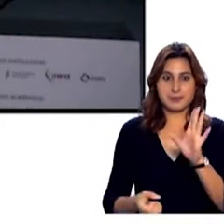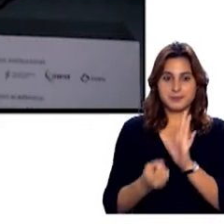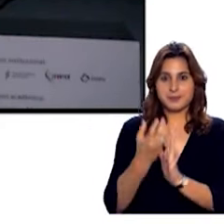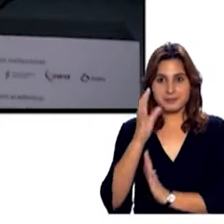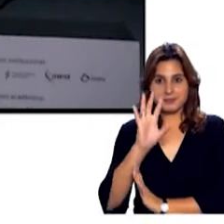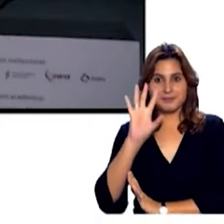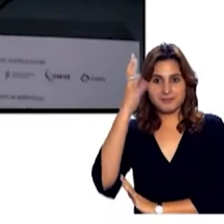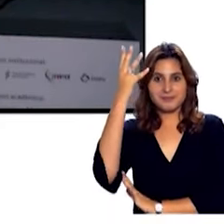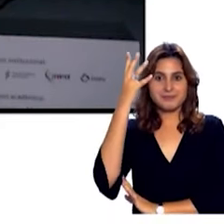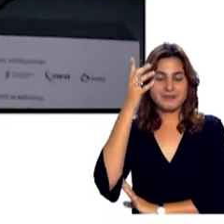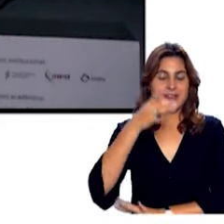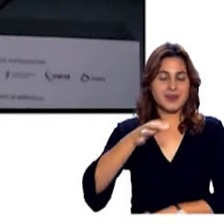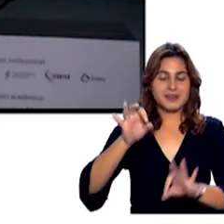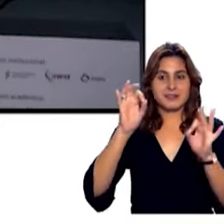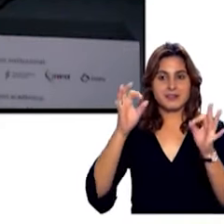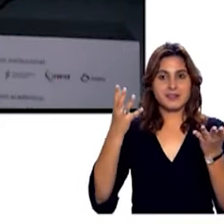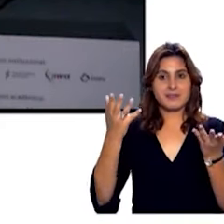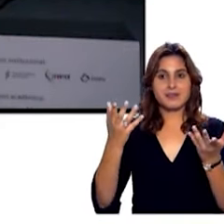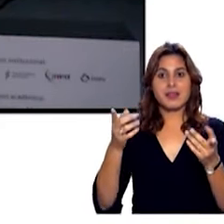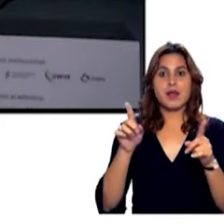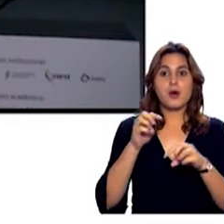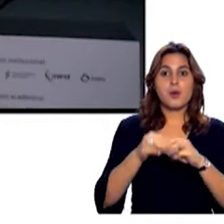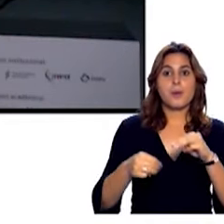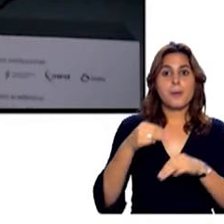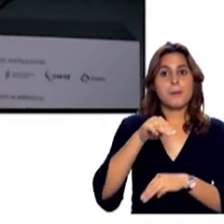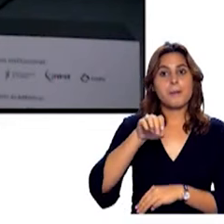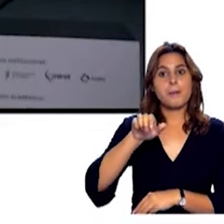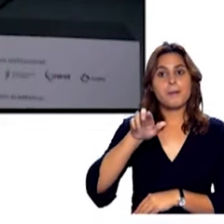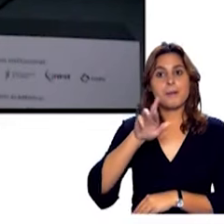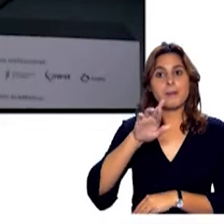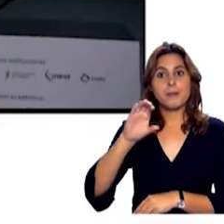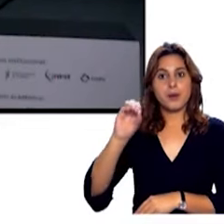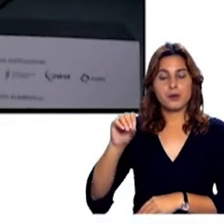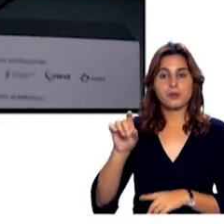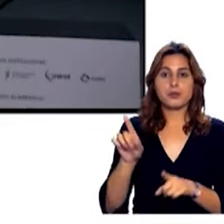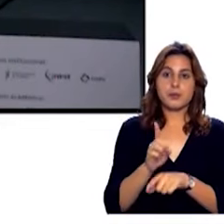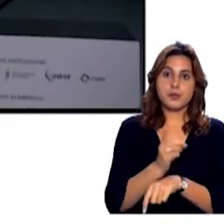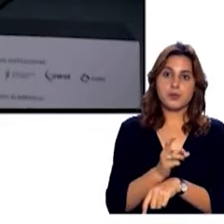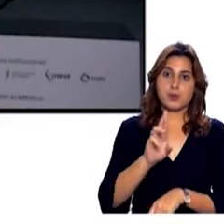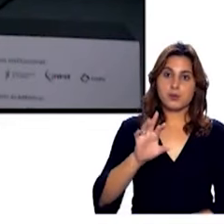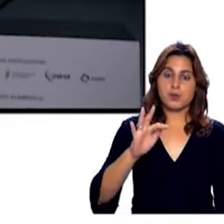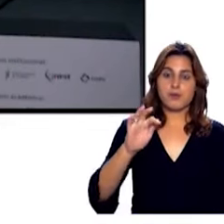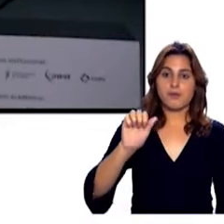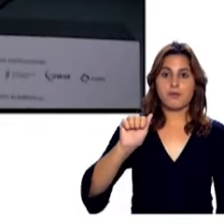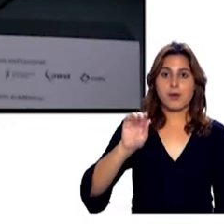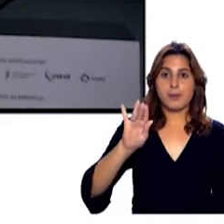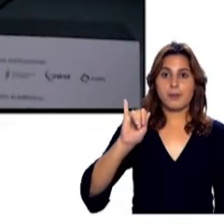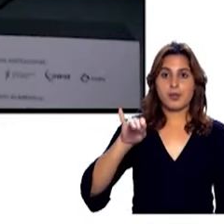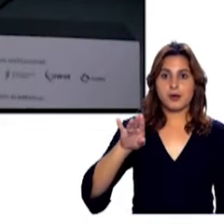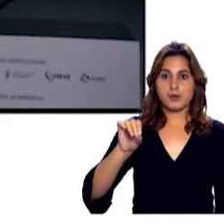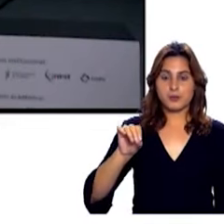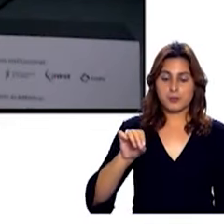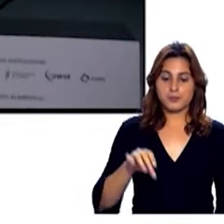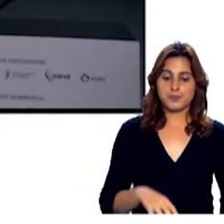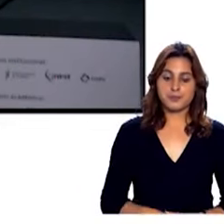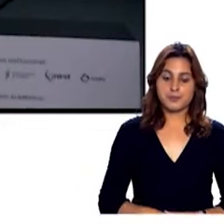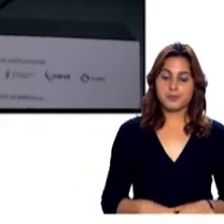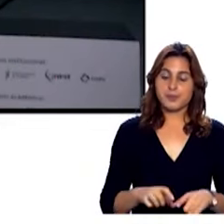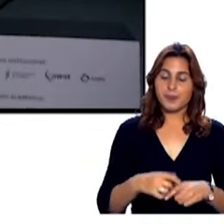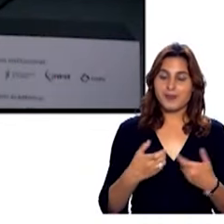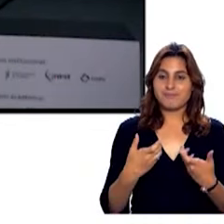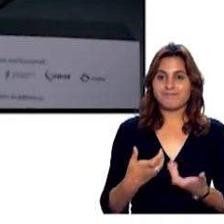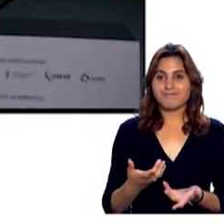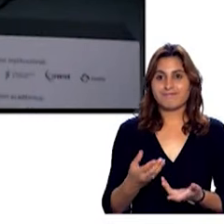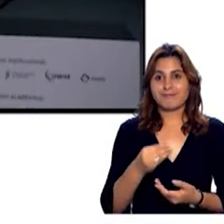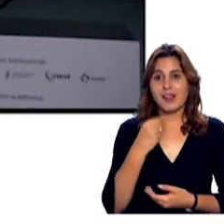é é fabulosa são o ministro Mao campel e o Dr Fabiano tesolin Eh quero aproveitar para pedir desculpas pelo